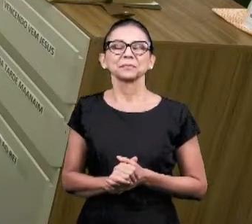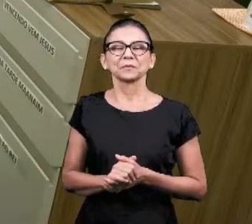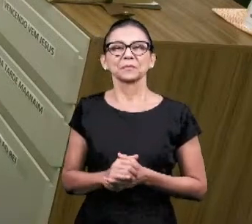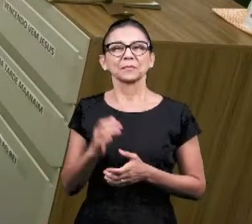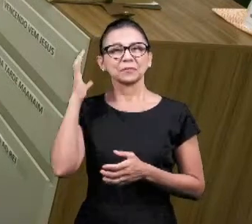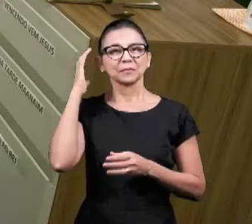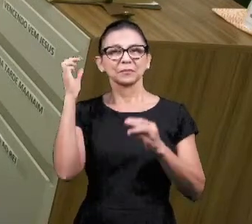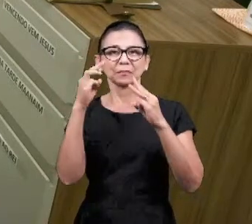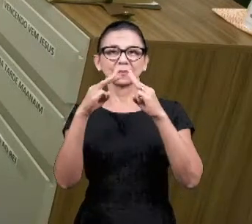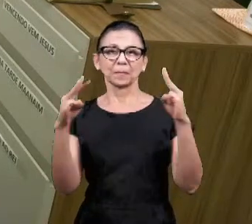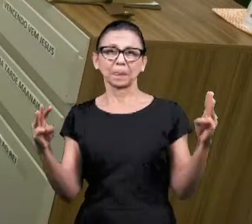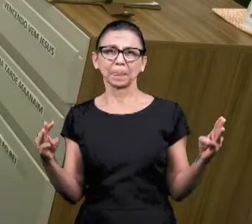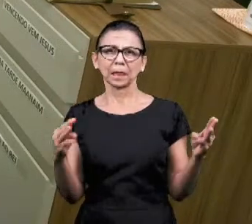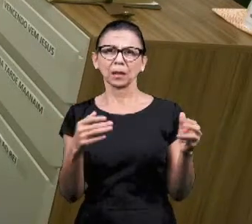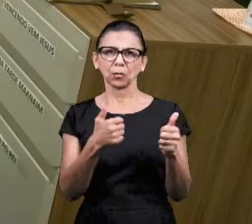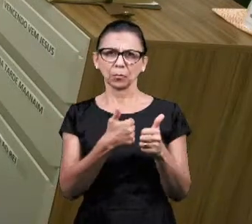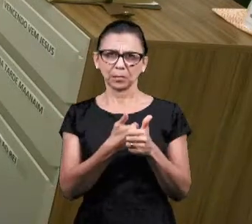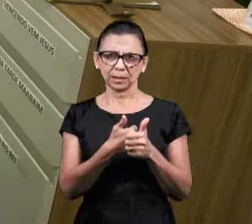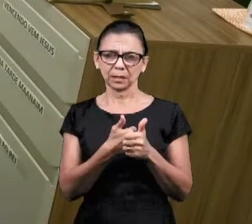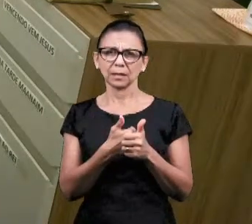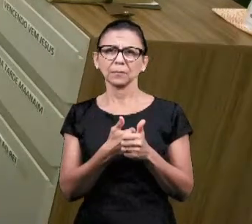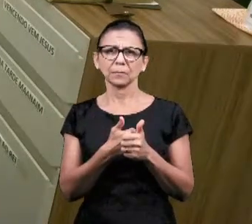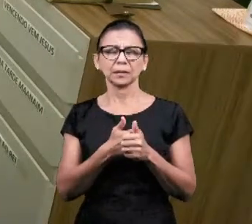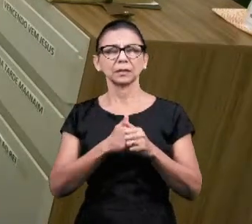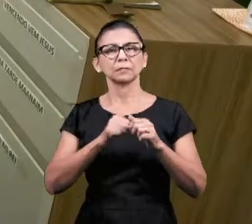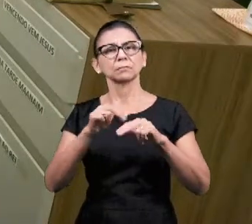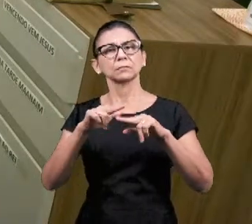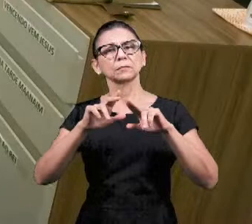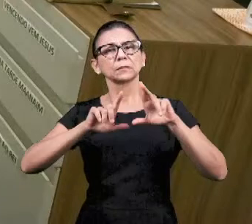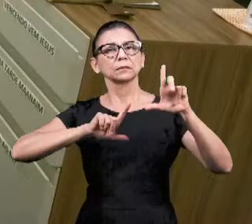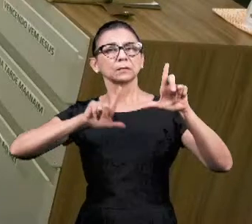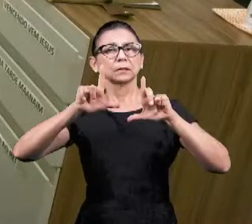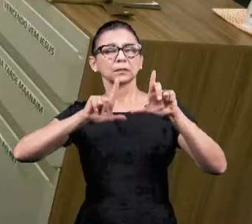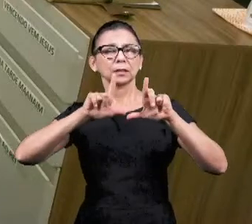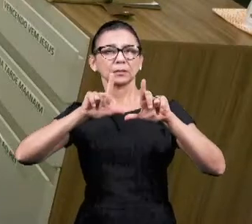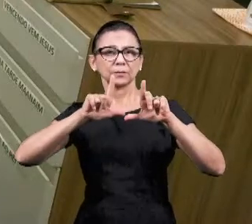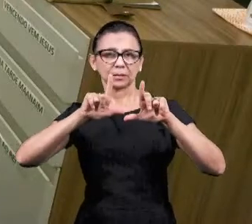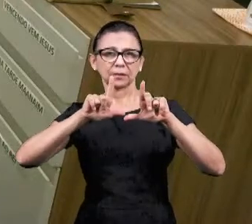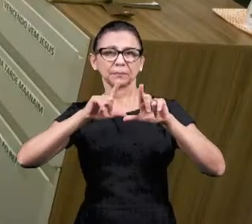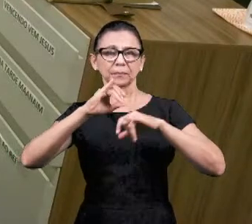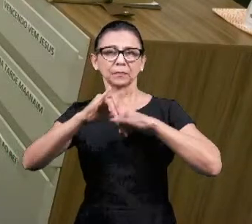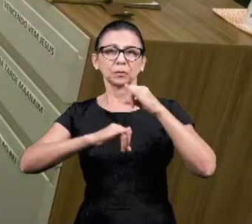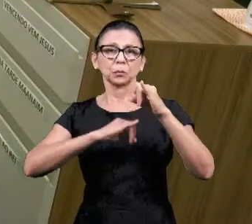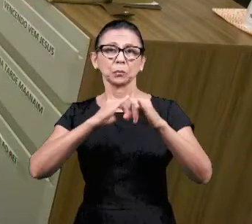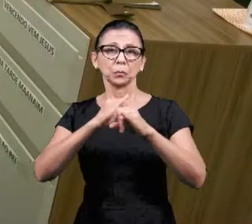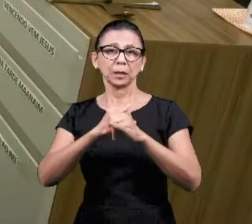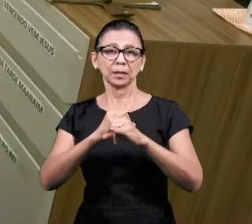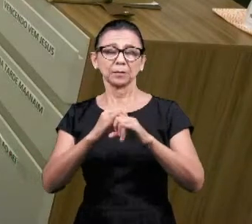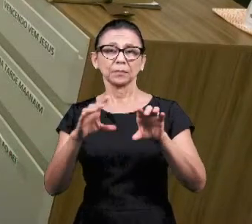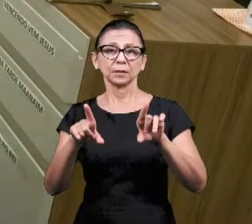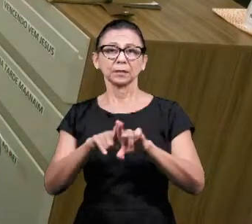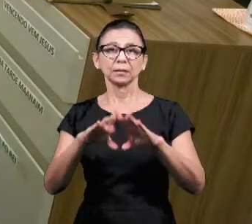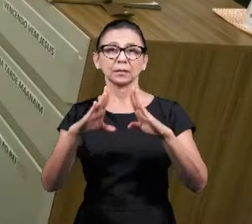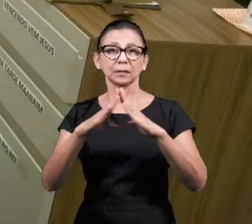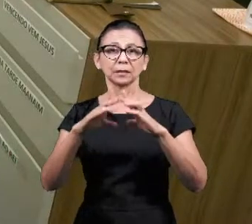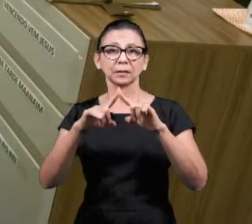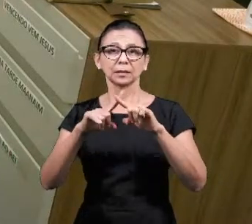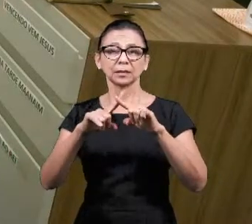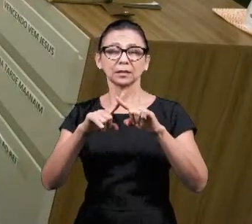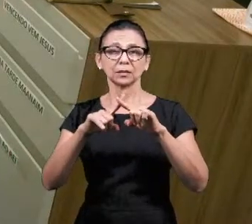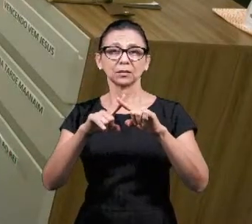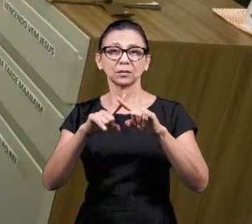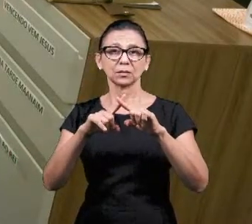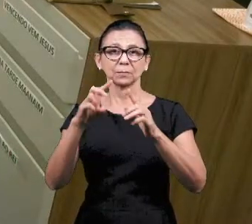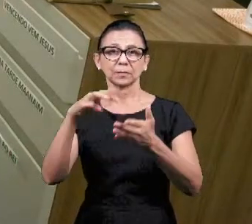acompanhar não só pela Rádio Manaim, pela TV Web Manaim e também pelo canal oficial da Igreja Cristã Maranata no YouTube. Nosso